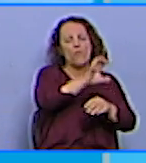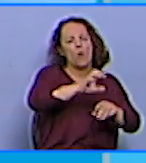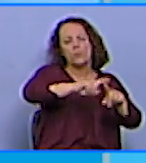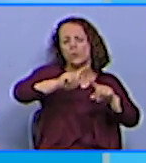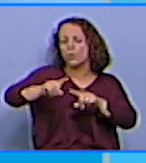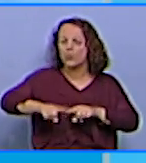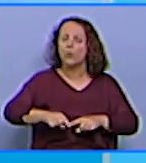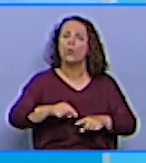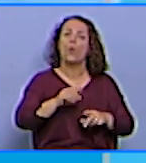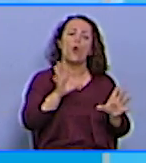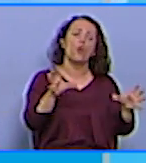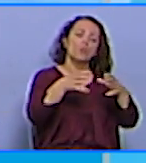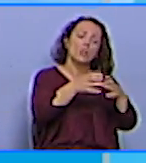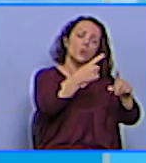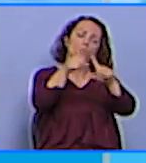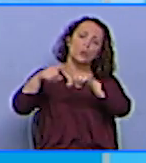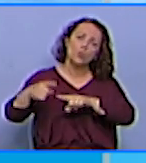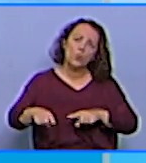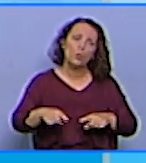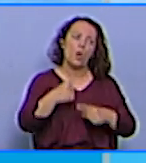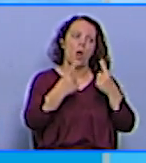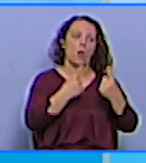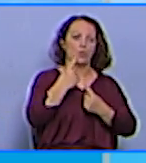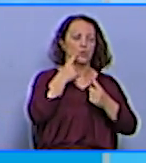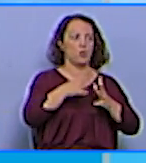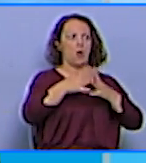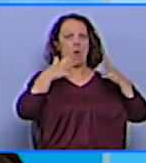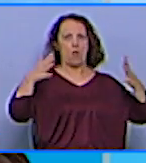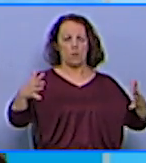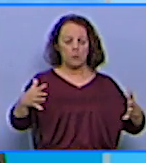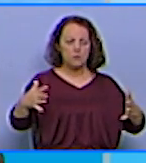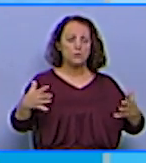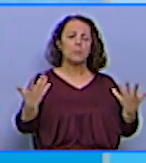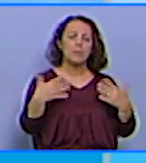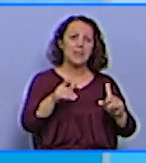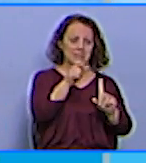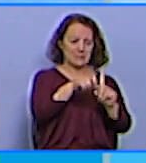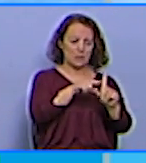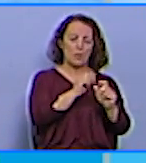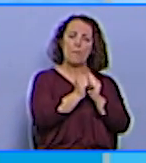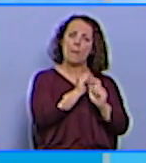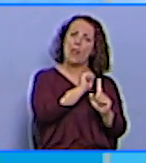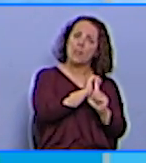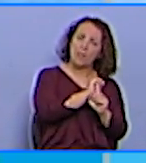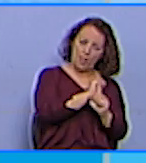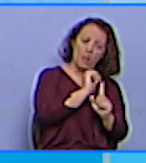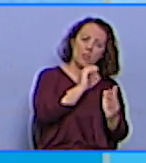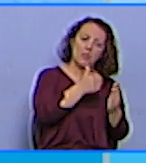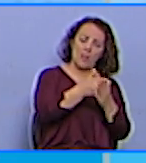Nas várias comunidades, algumas com grande implementação, que depois também cresce para a dimensão